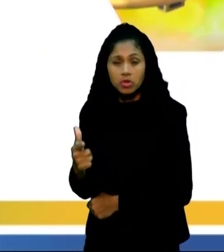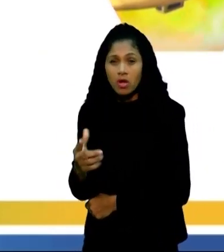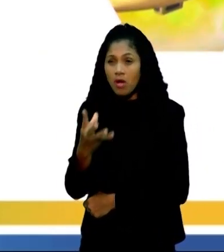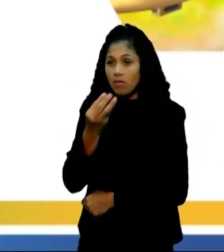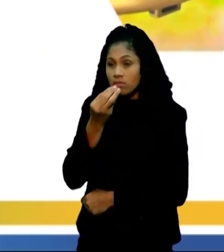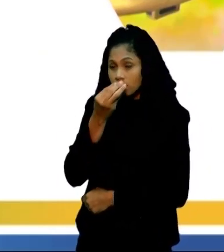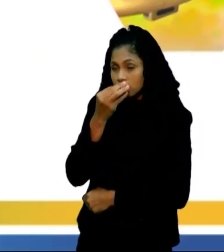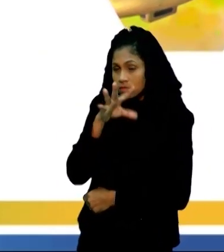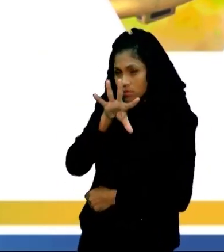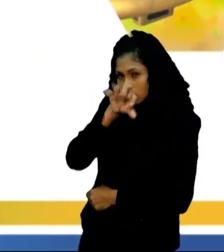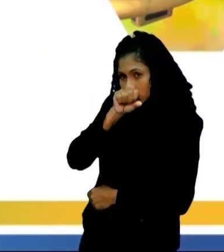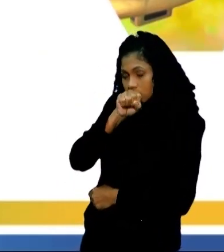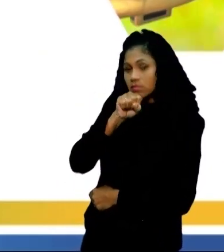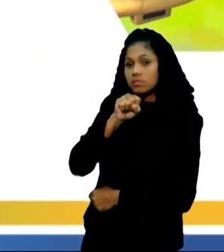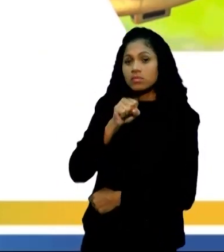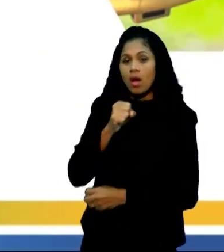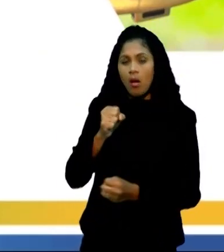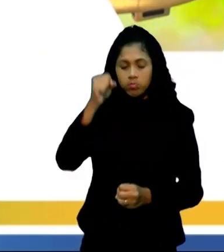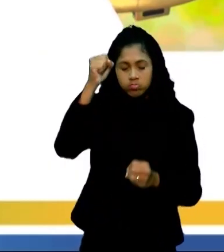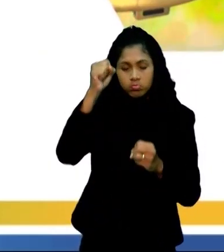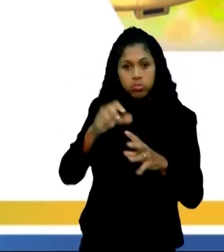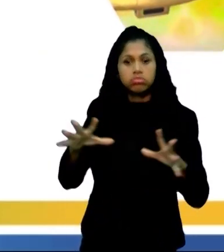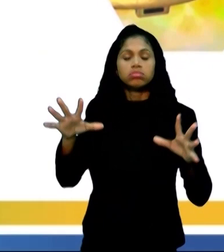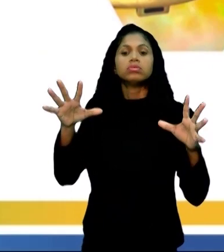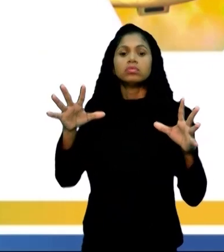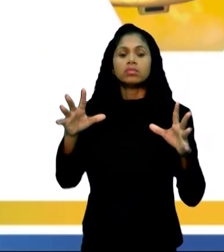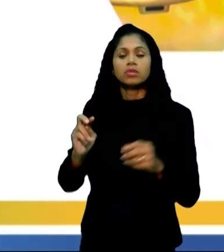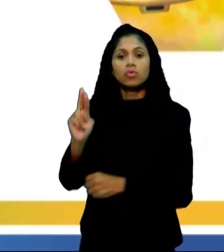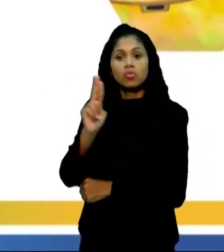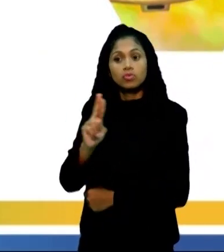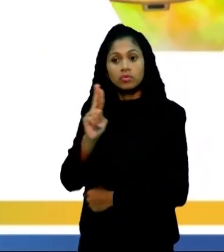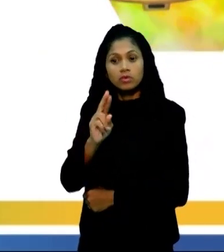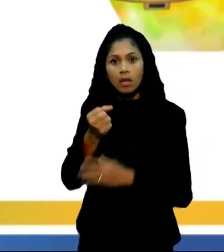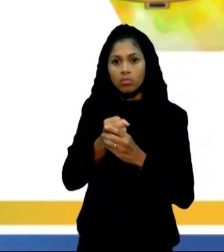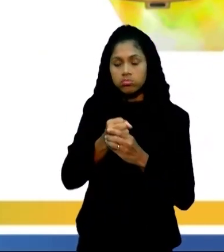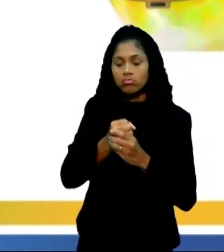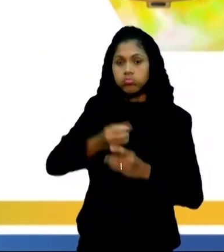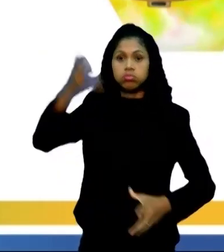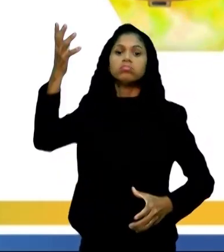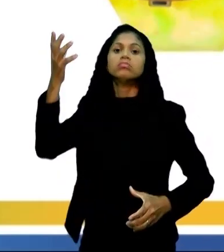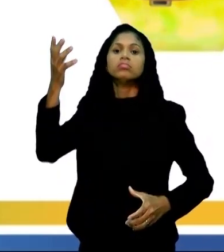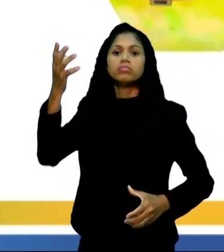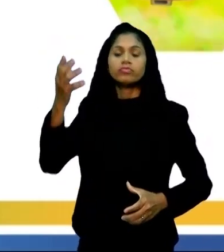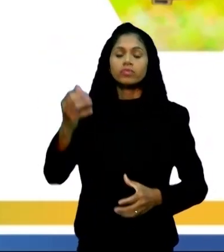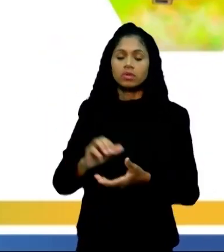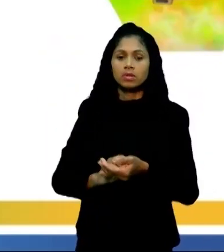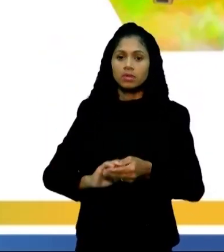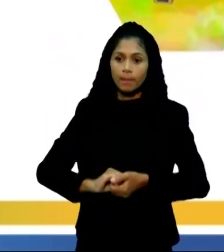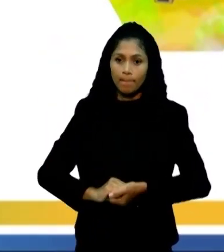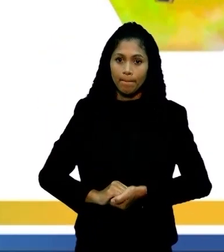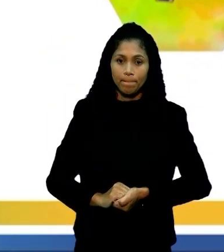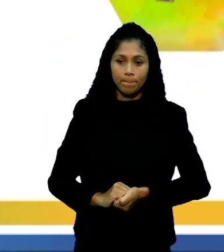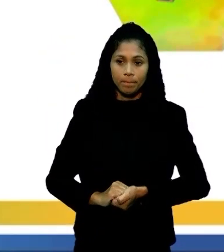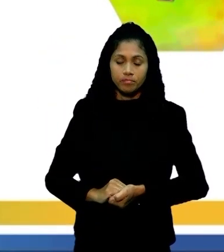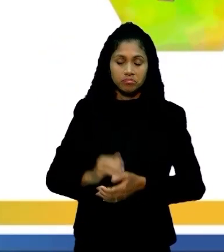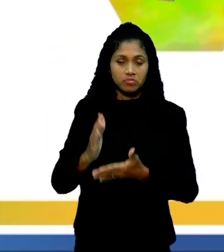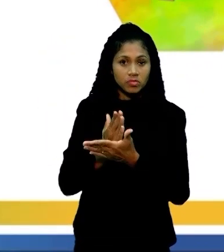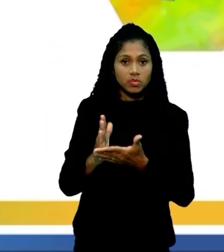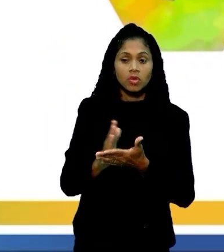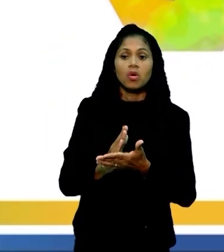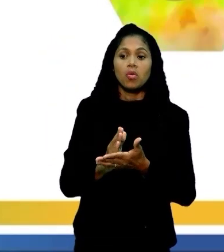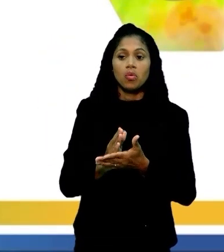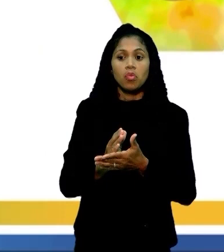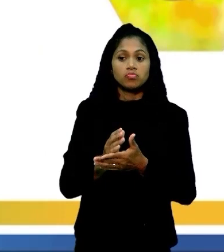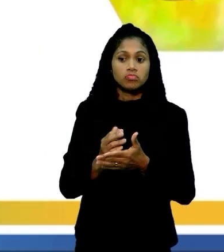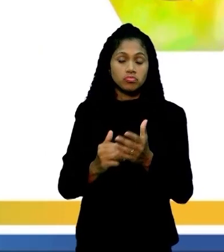explosivo, ele é utilizado como propelente para foguetes, como combustível para carros, e alguns